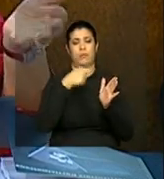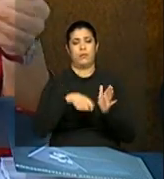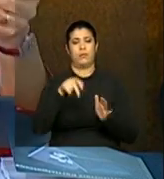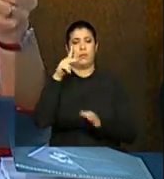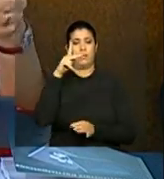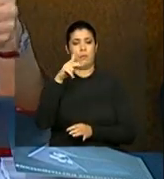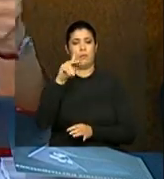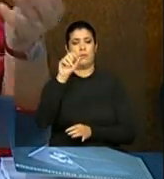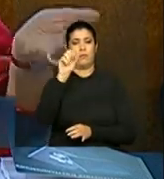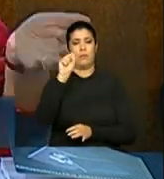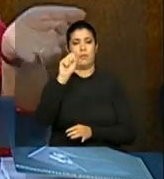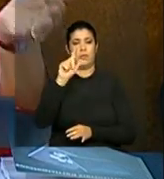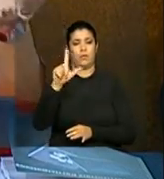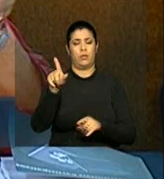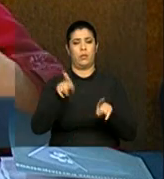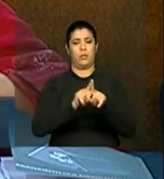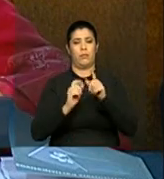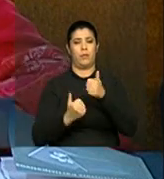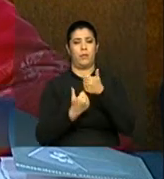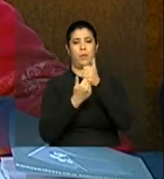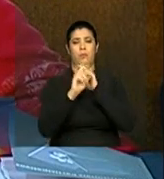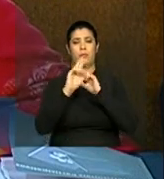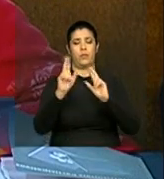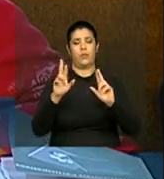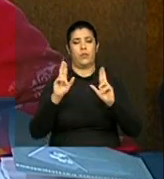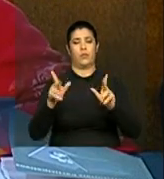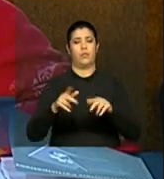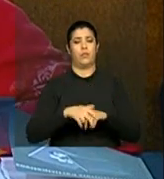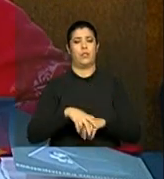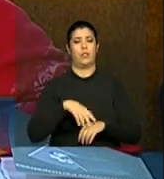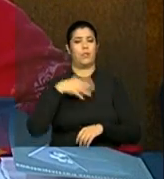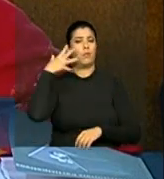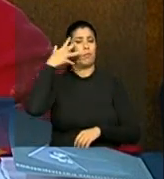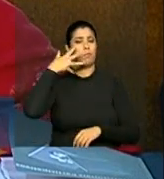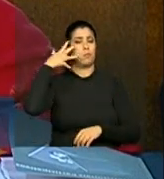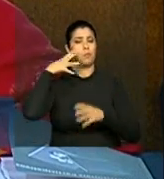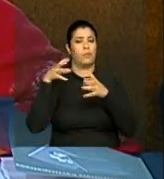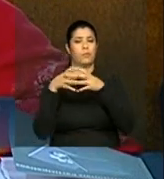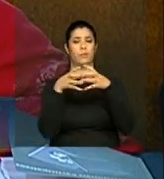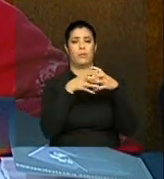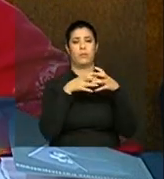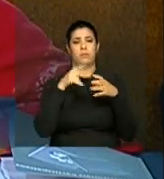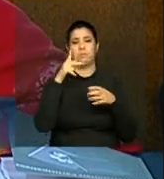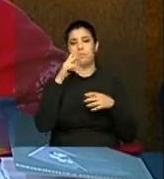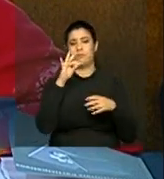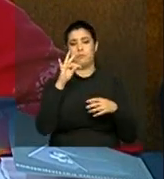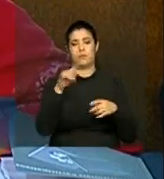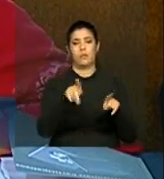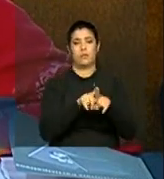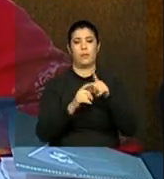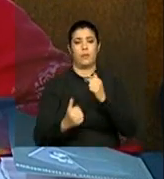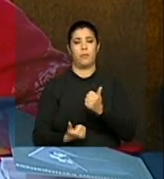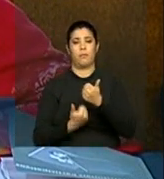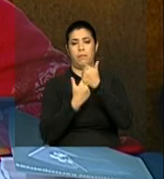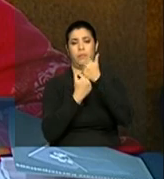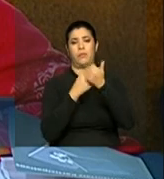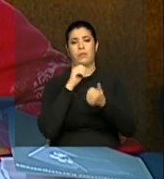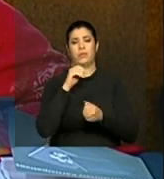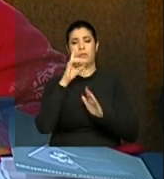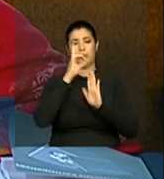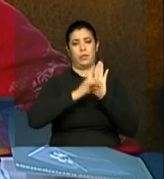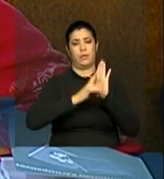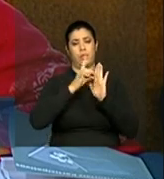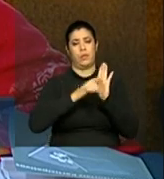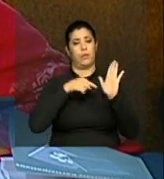e apoiado pelo PT por vários partidos que apoiam o decreto, ou seja, foi a transformação